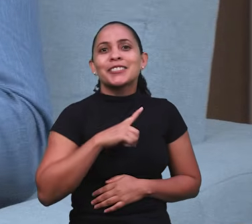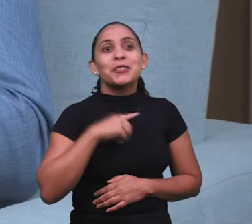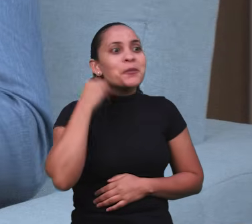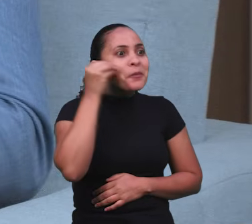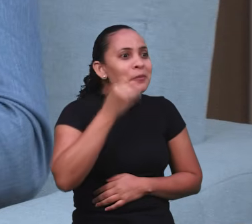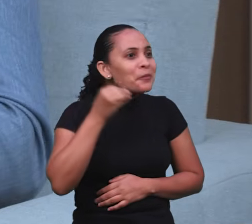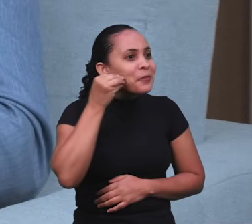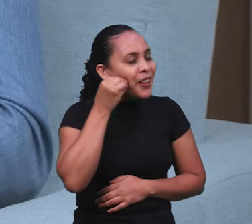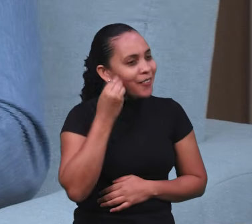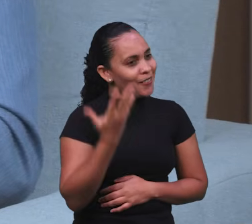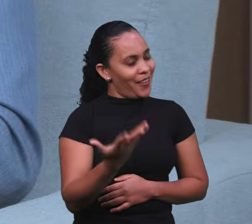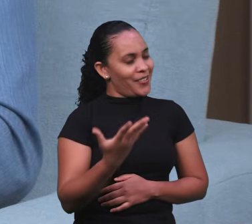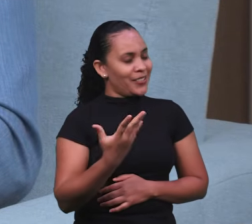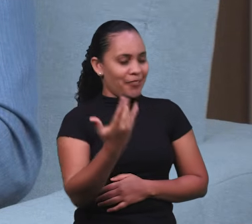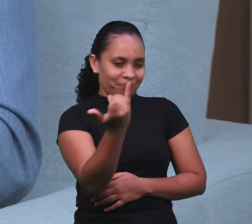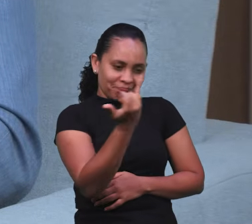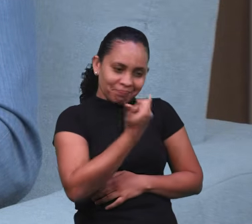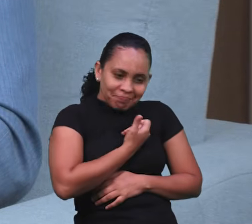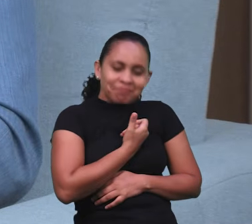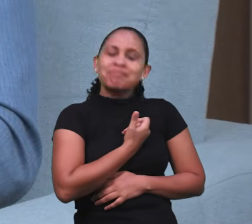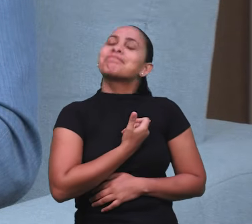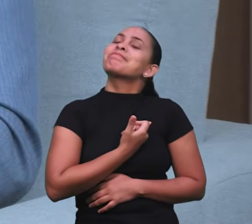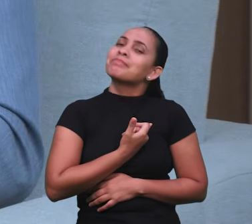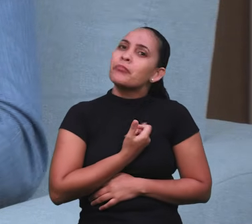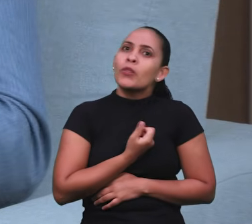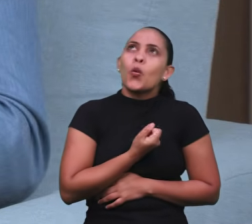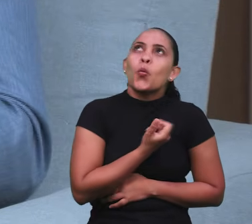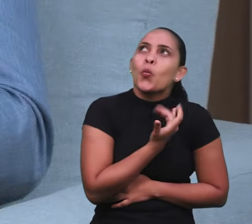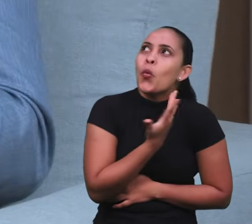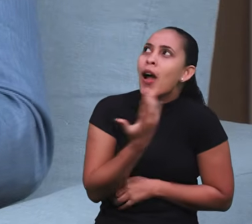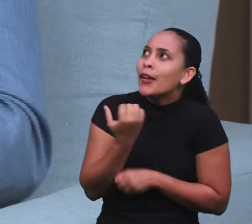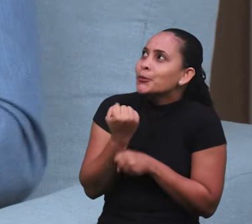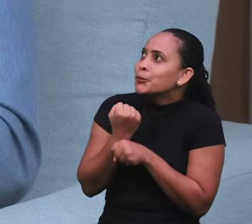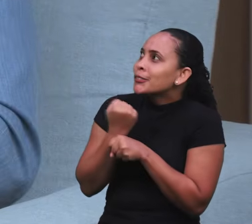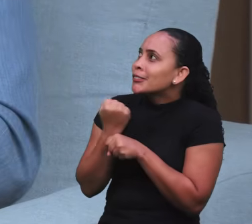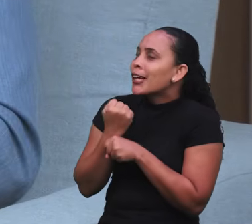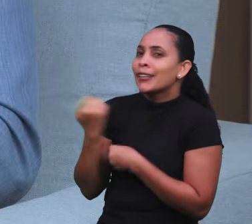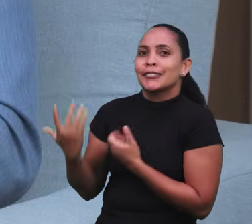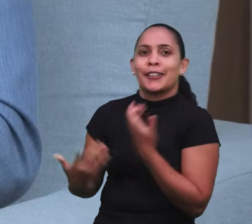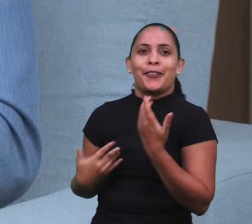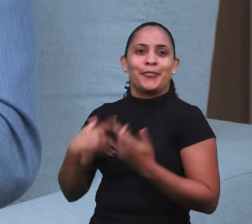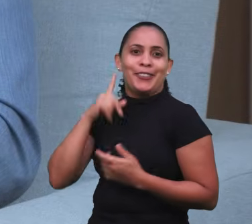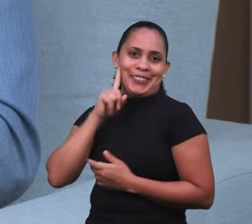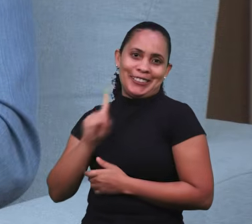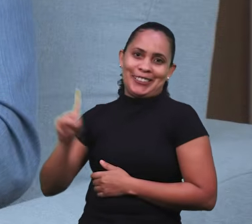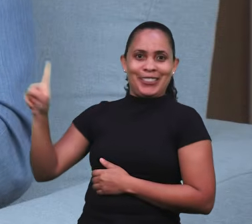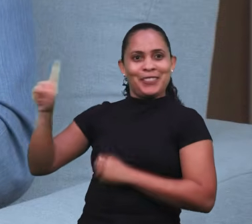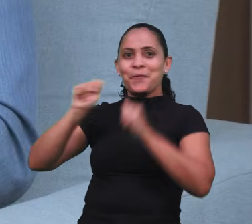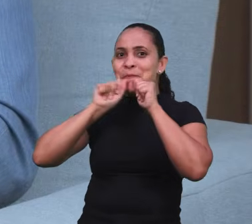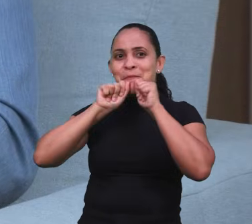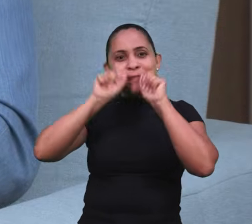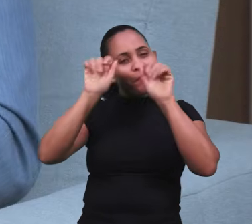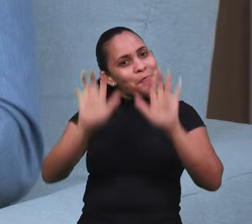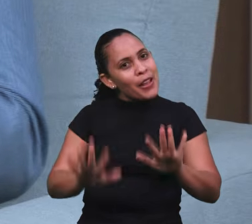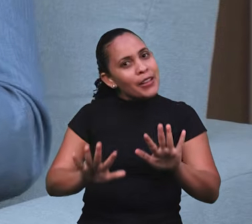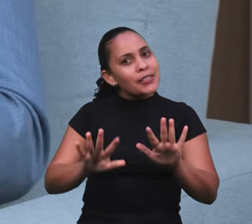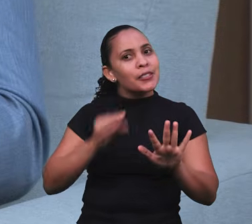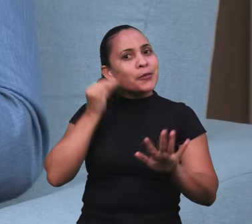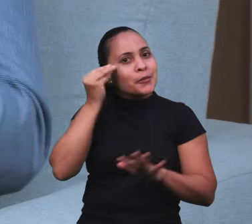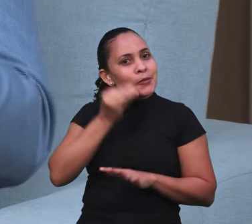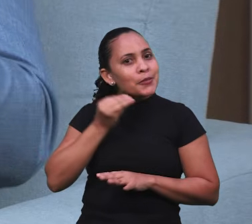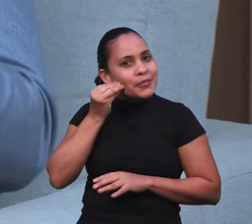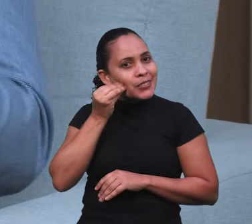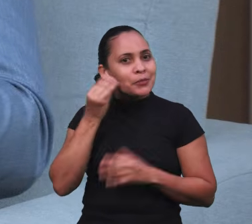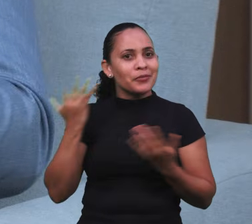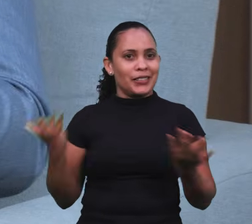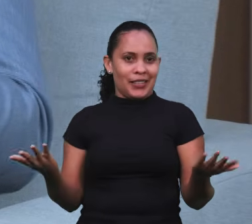essa experiência que nos contou. Quantos anos servindo ao Senhor e que bênção! São exemplos,